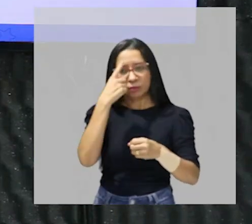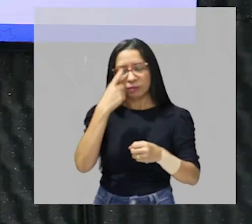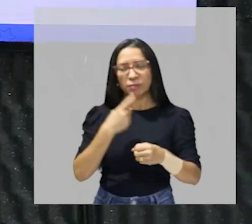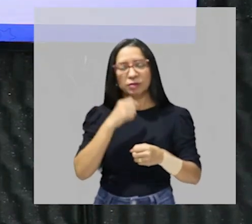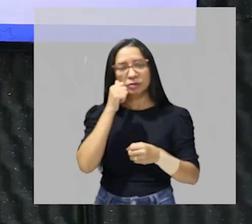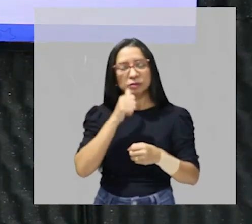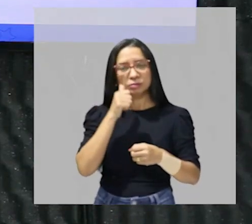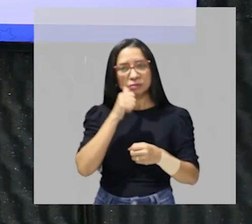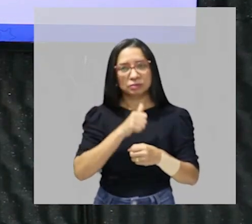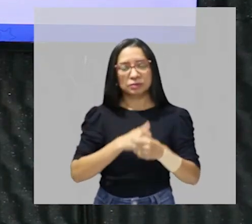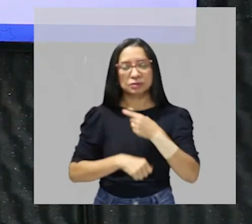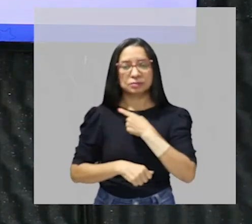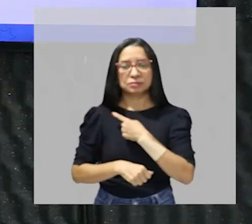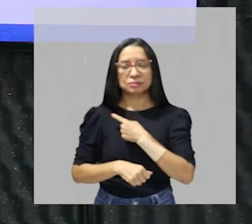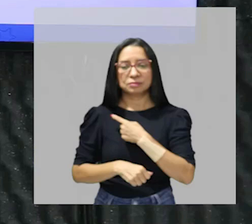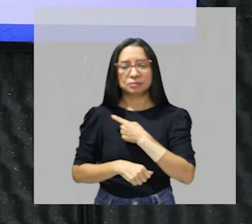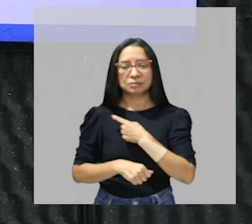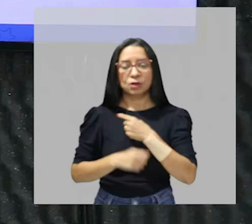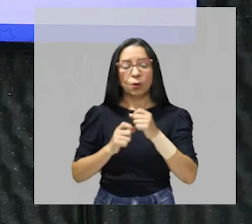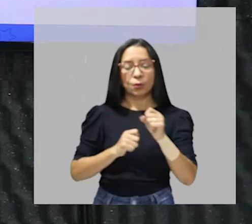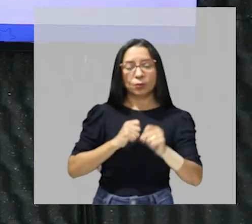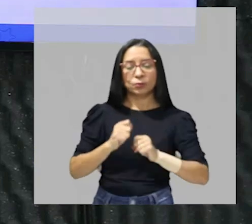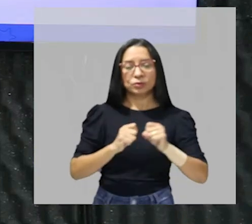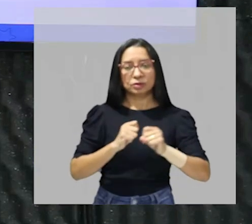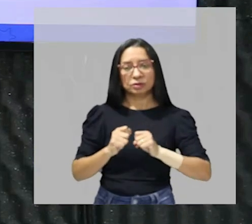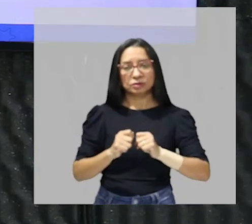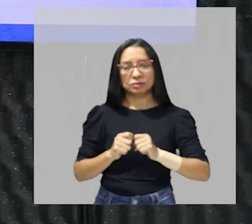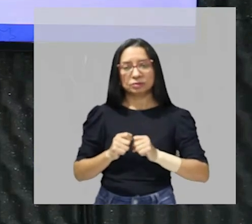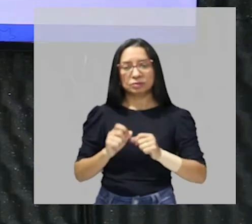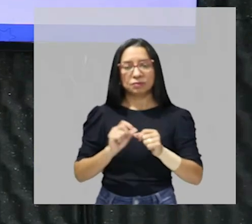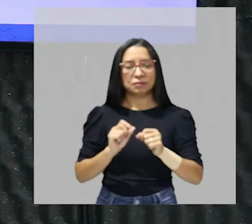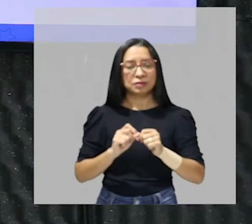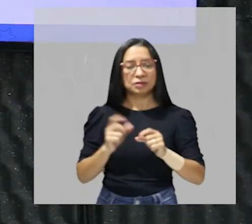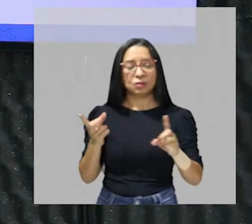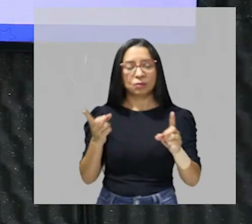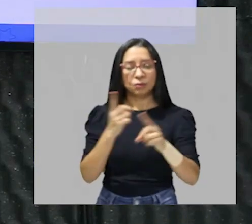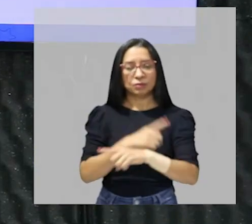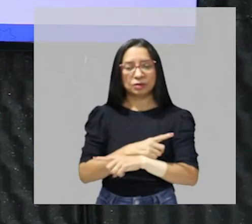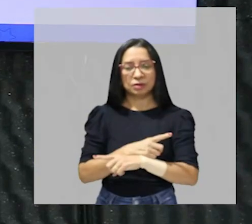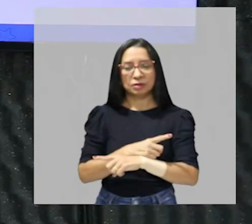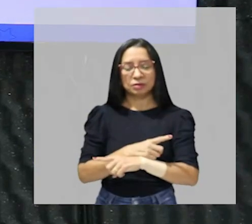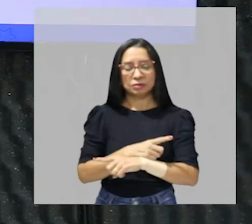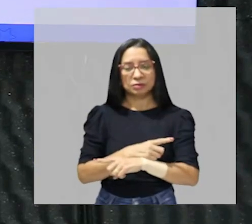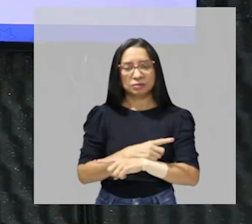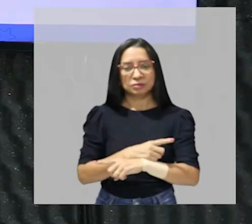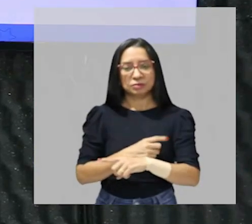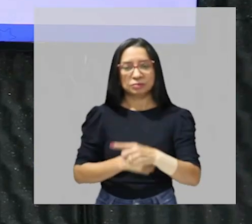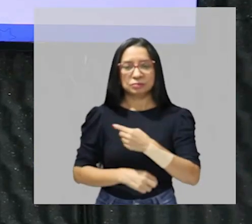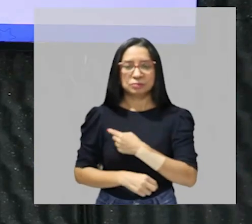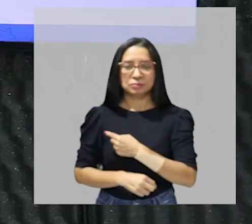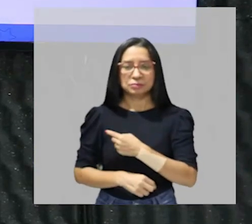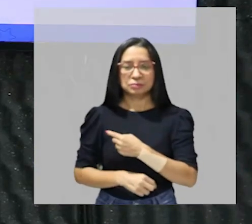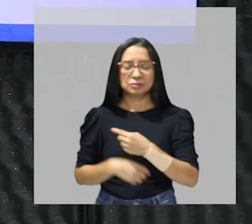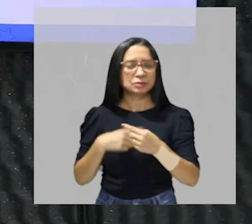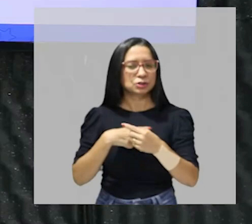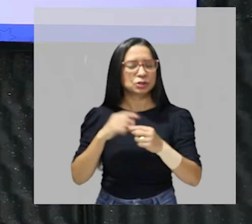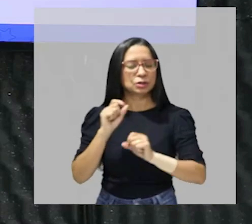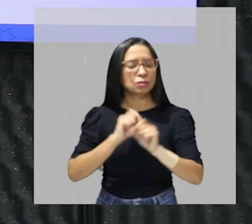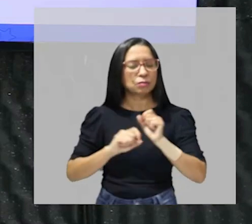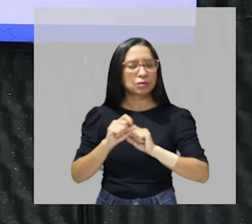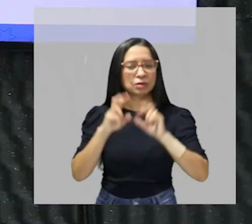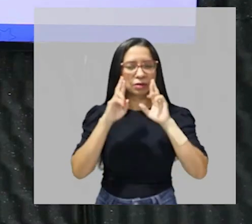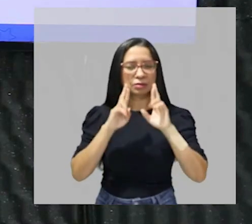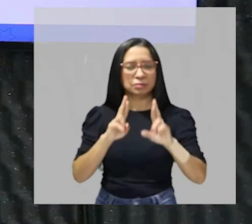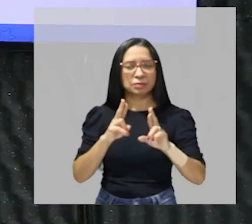estavam lutando. Vou fazer agora o contrário aqui, ó. Mas desde a luta delas, tinha respeito, tinha